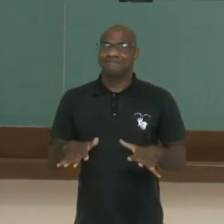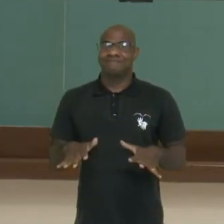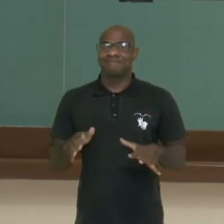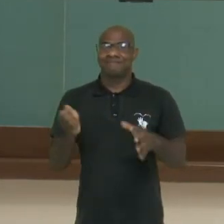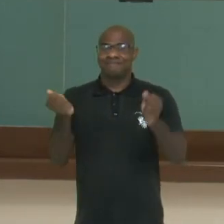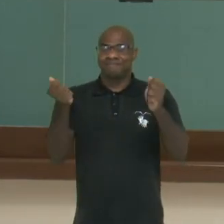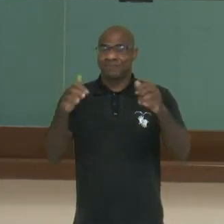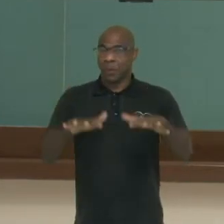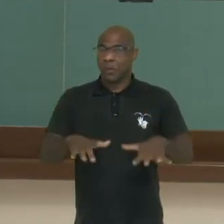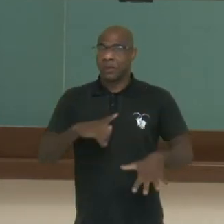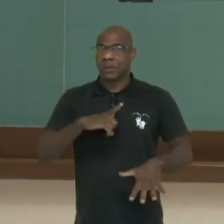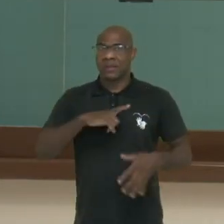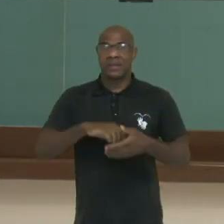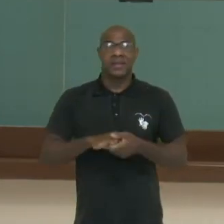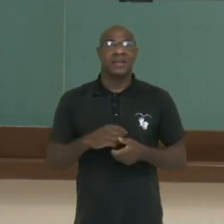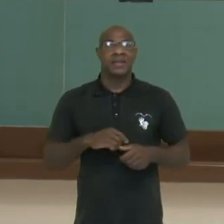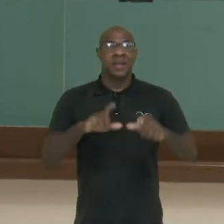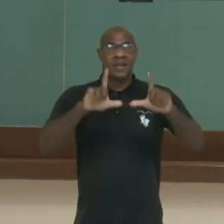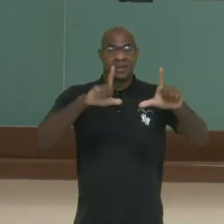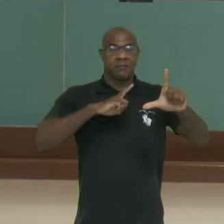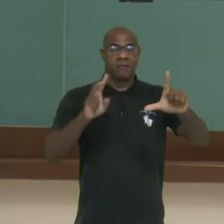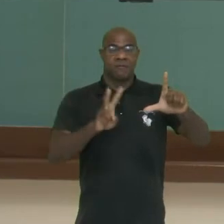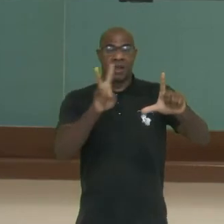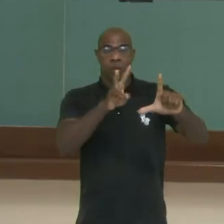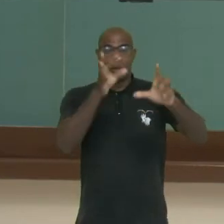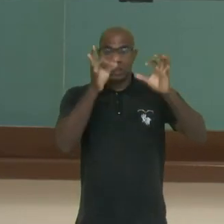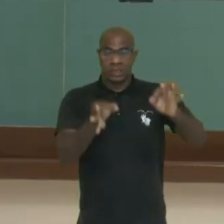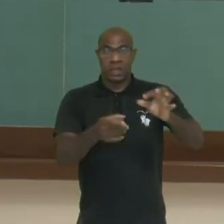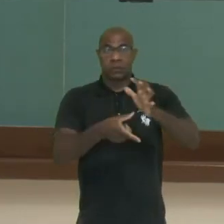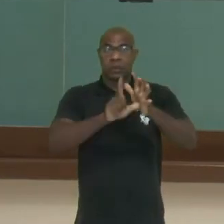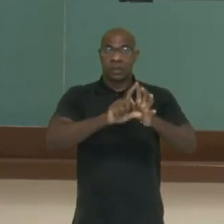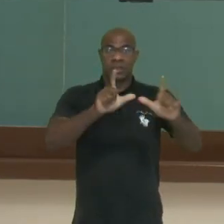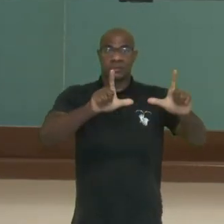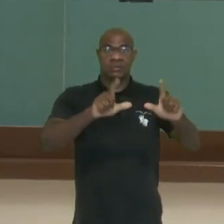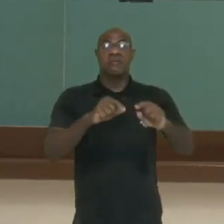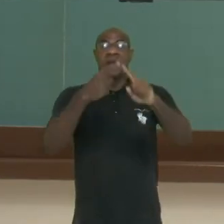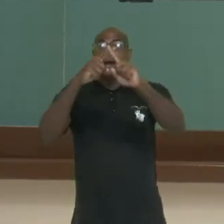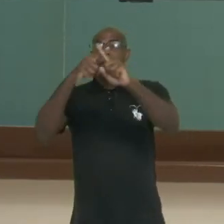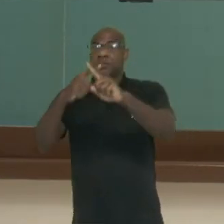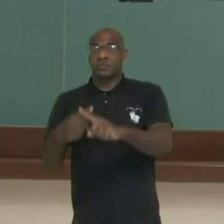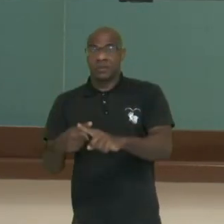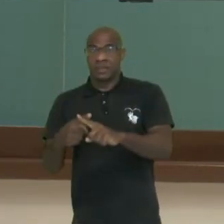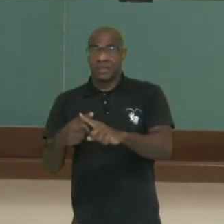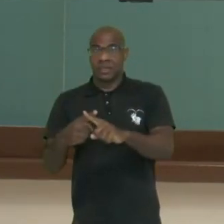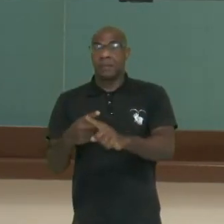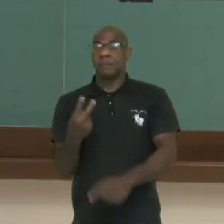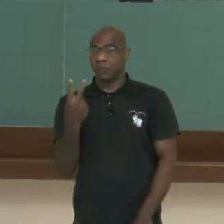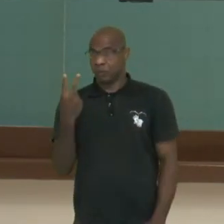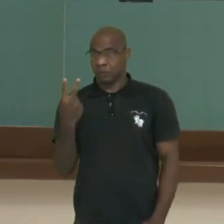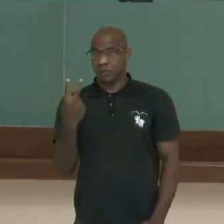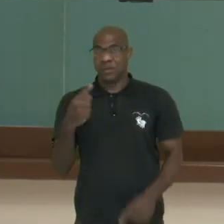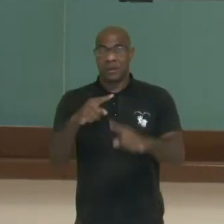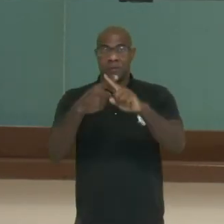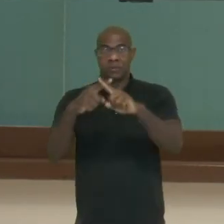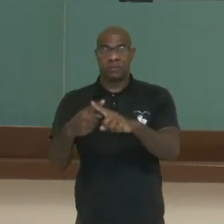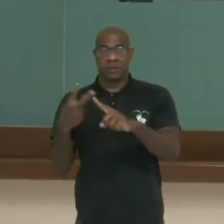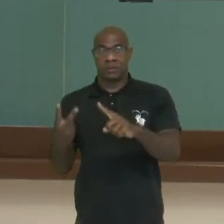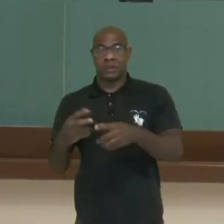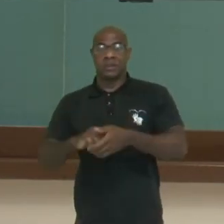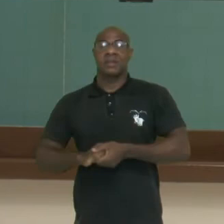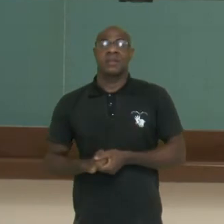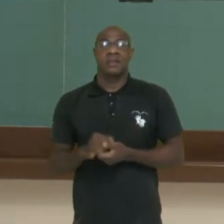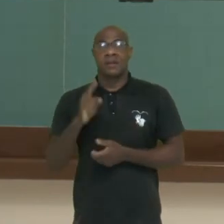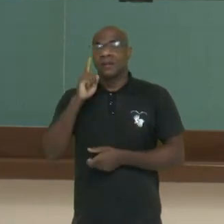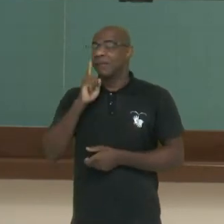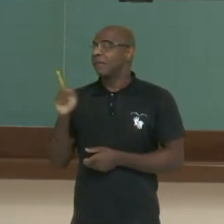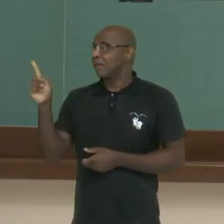tinha um preço, ele caiu pela metade. Então, agora a gente multiplica esse preço atual por 2, né? Para ver quanto que isso